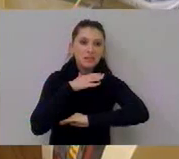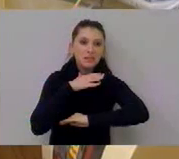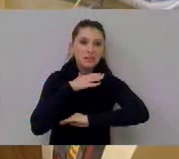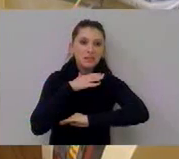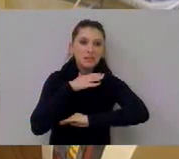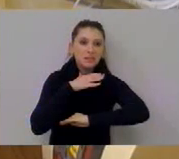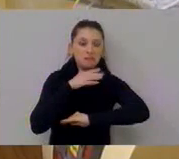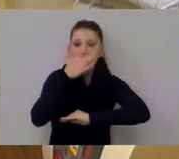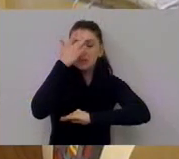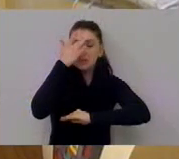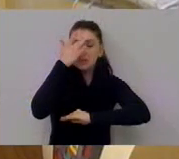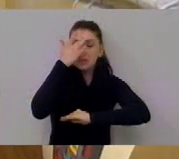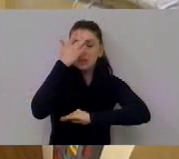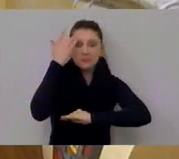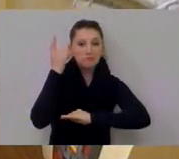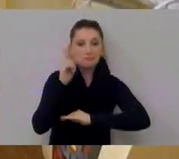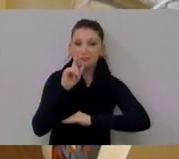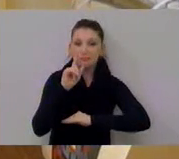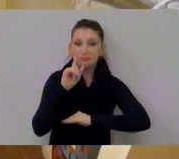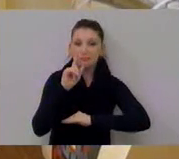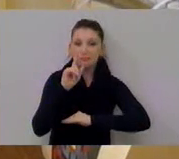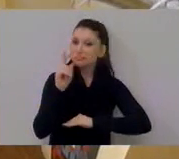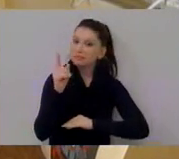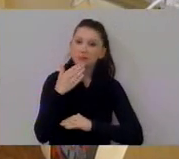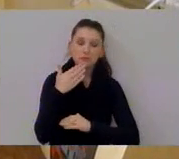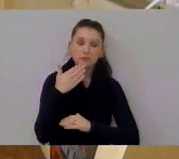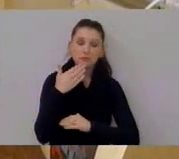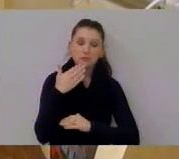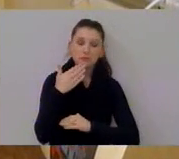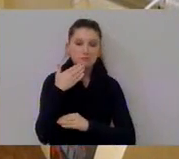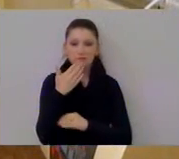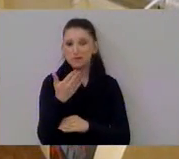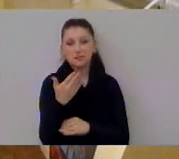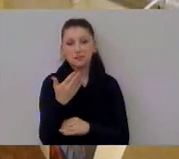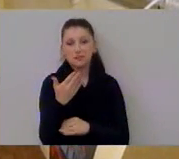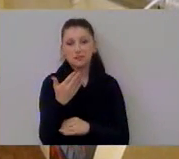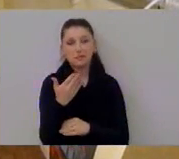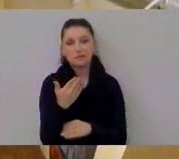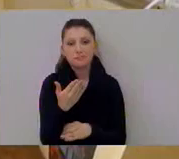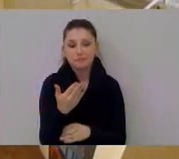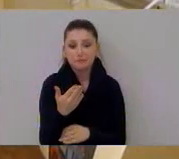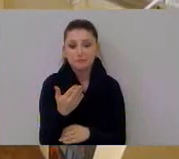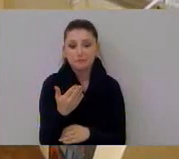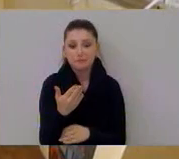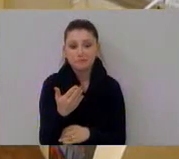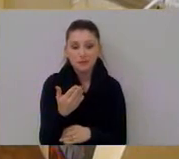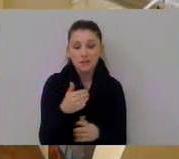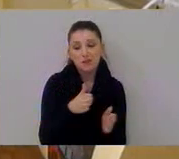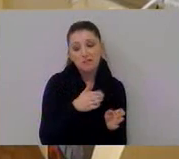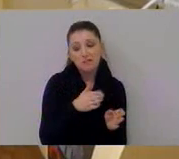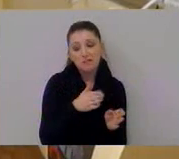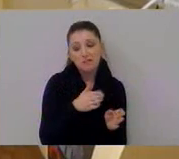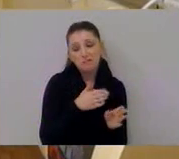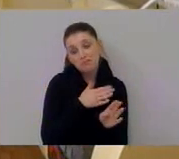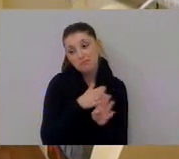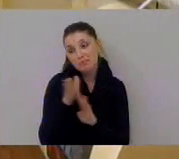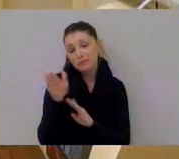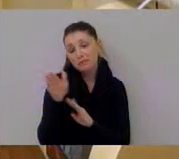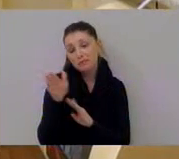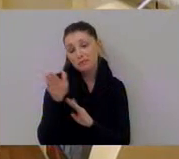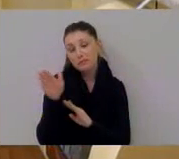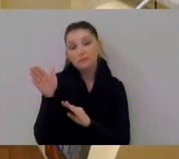E assim se foram, sem dar a menor explicação de quando